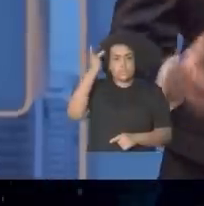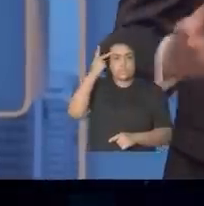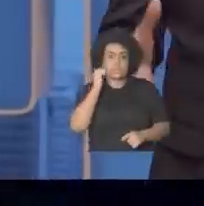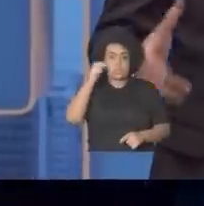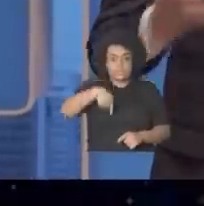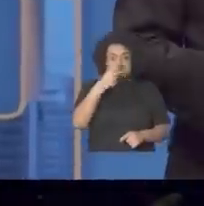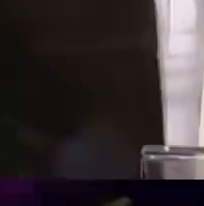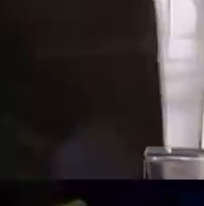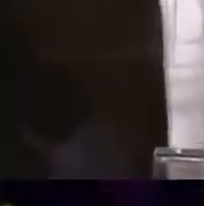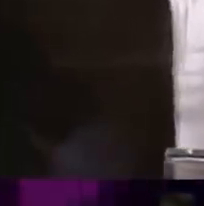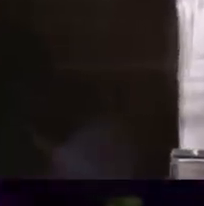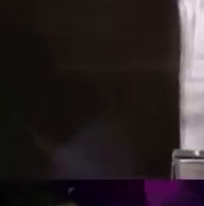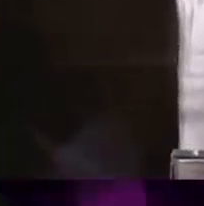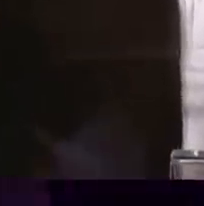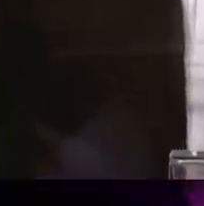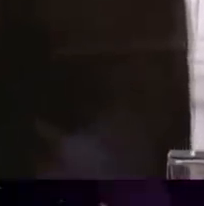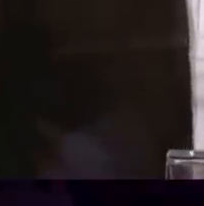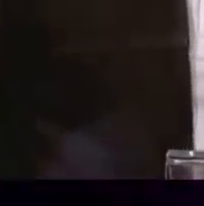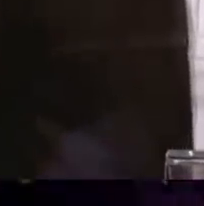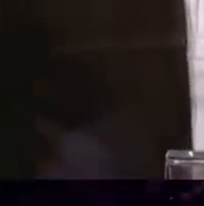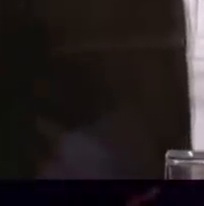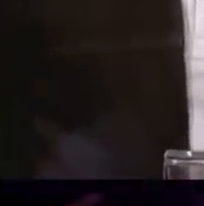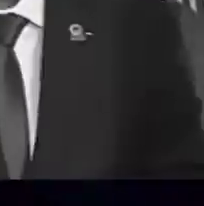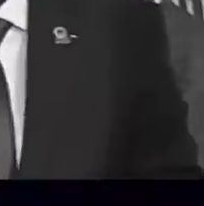nova chance para Dilma.